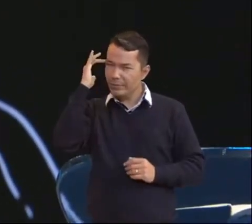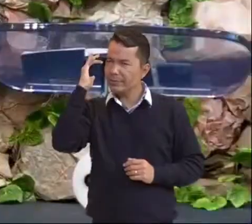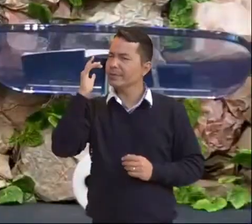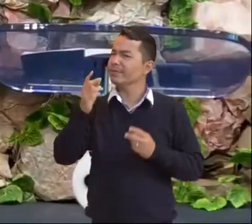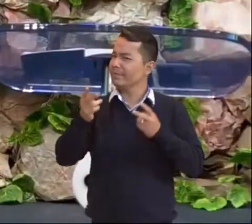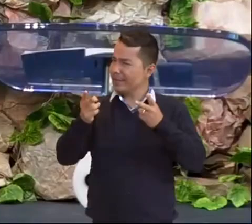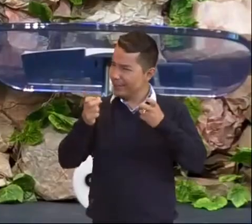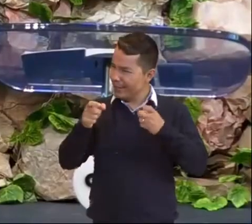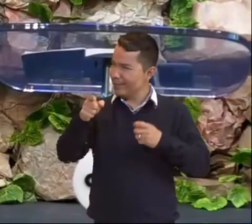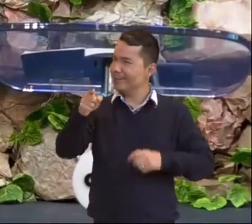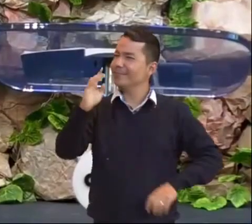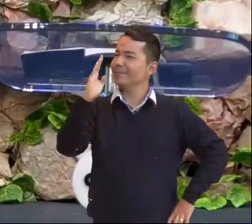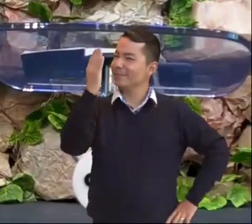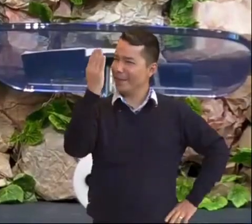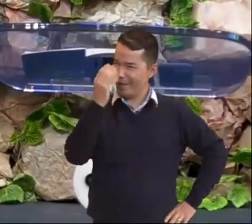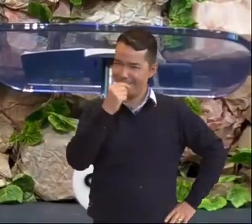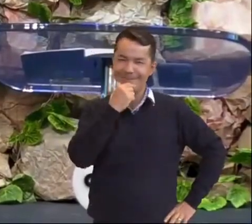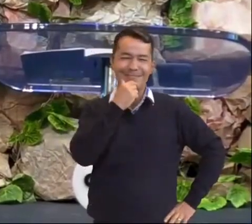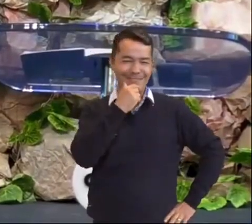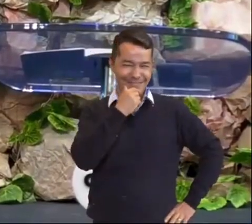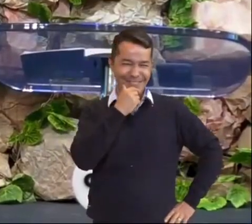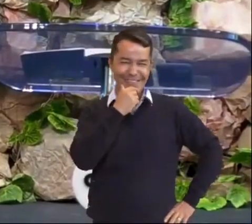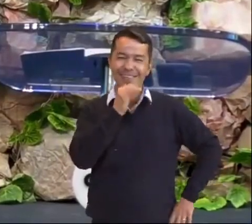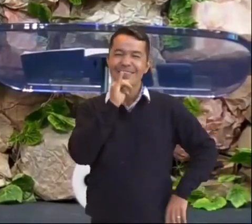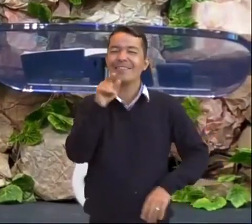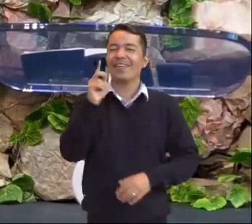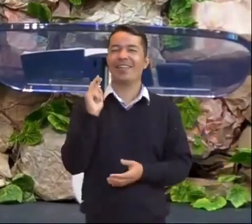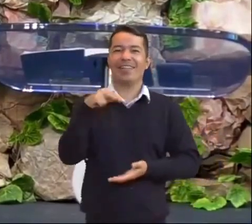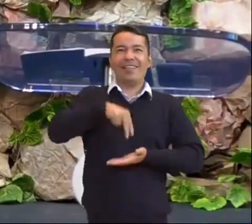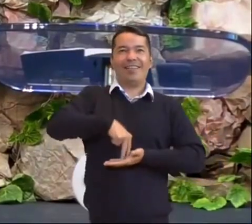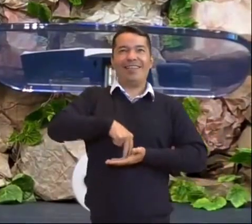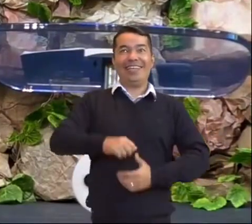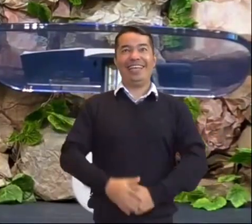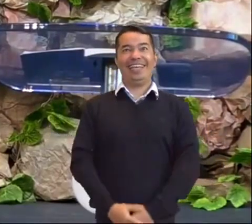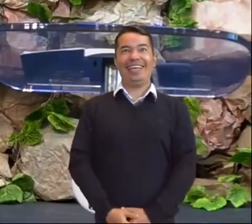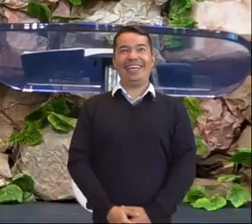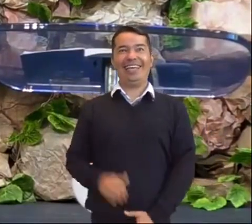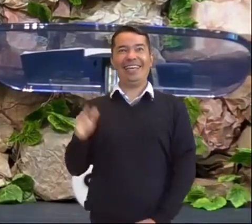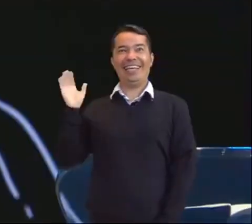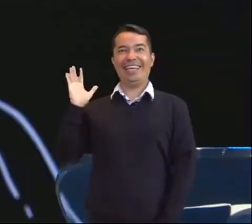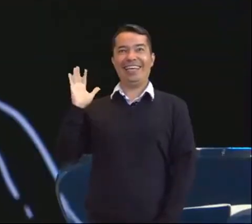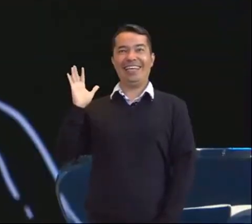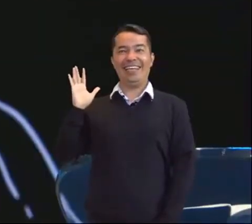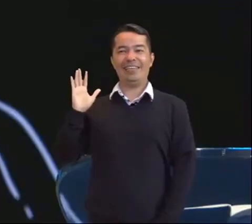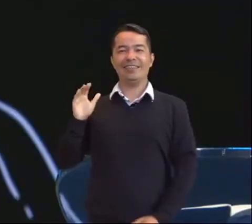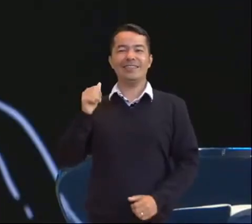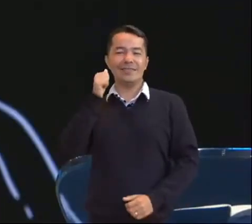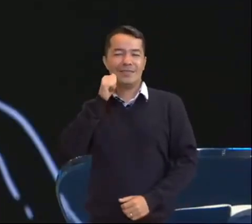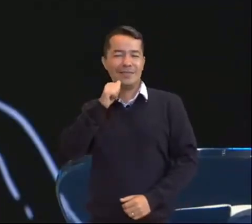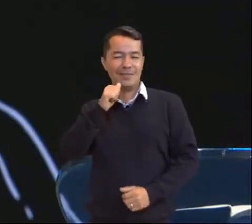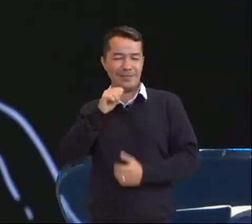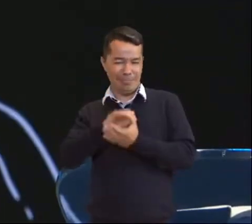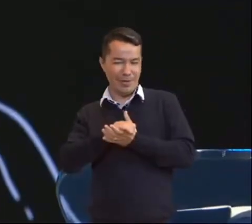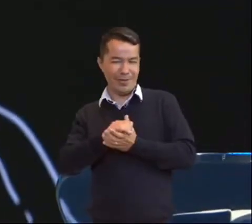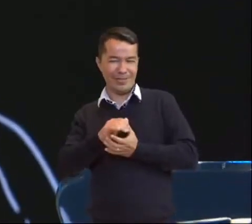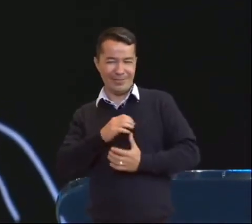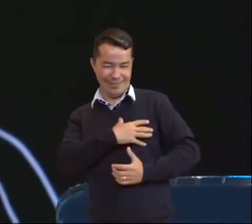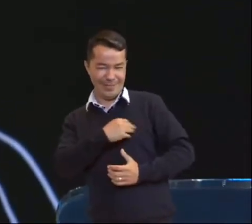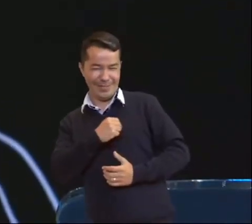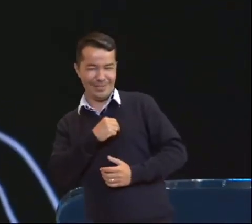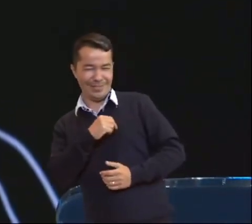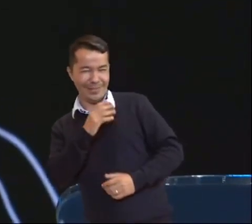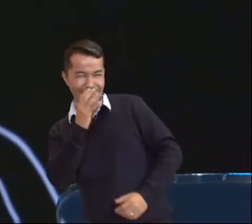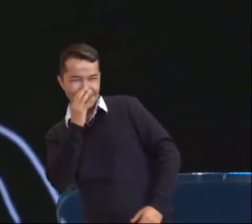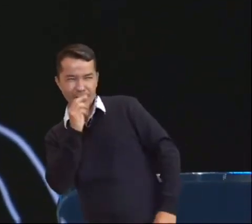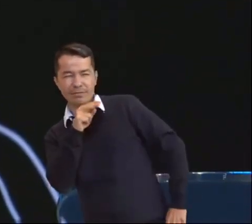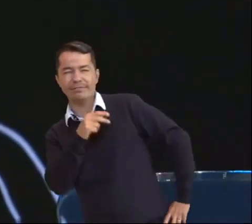eles são os que mais sabem os teus defeitos. Não tem como se esconder dentro de casa.